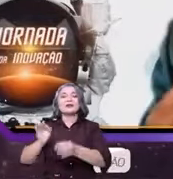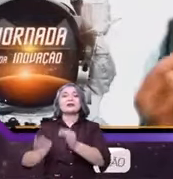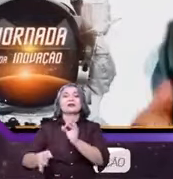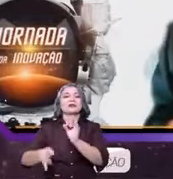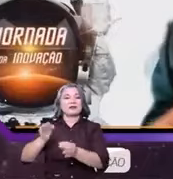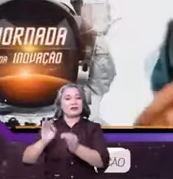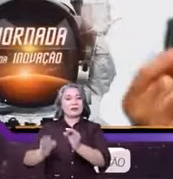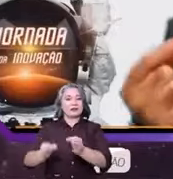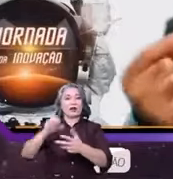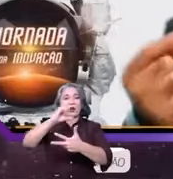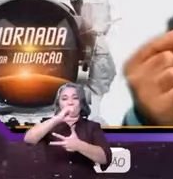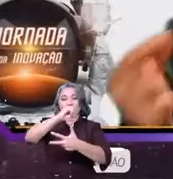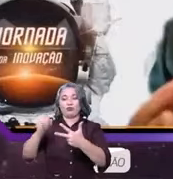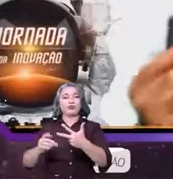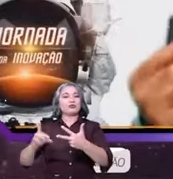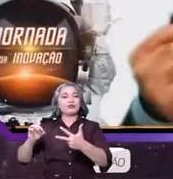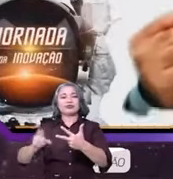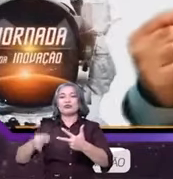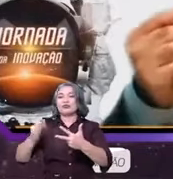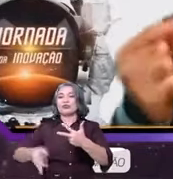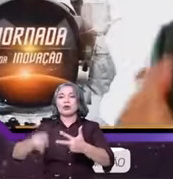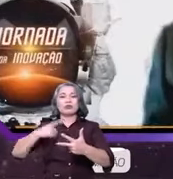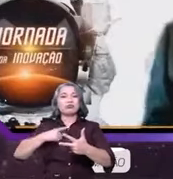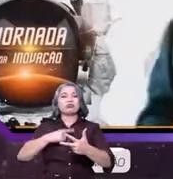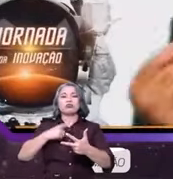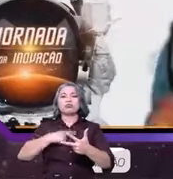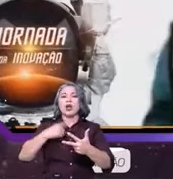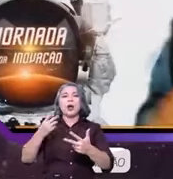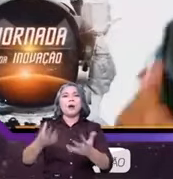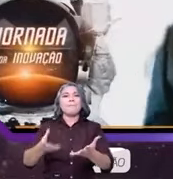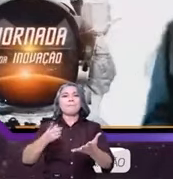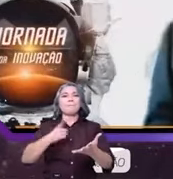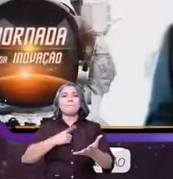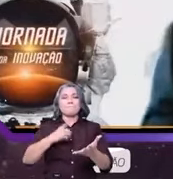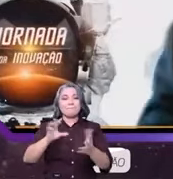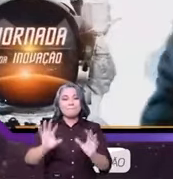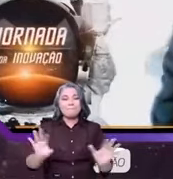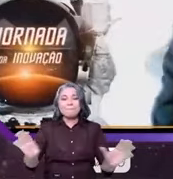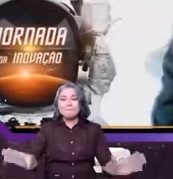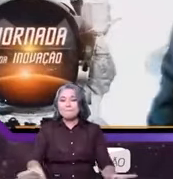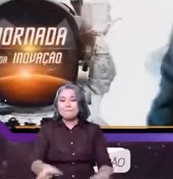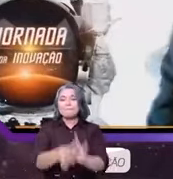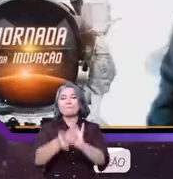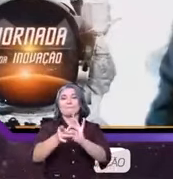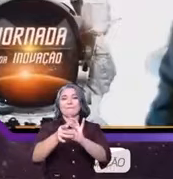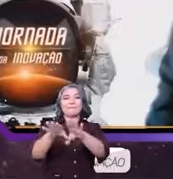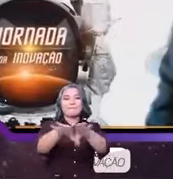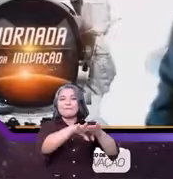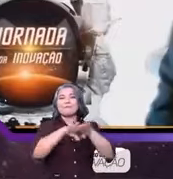no seu mais puro acepção jurídica do termo.